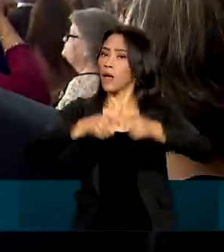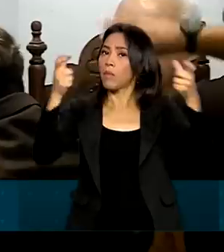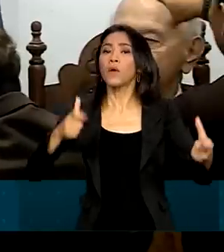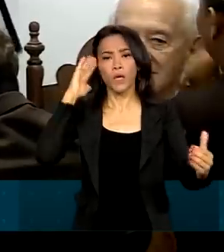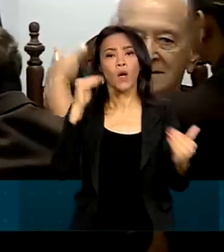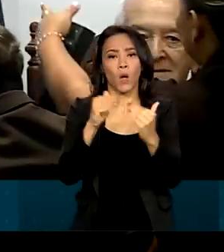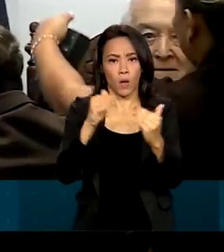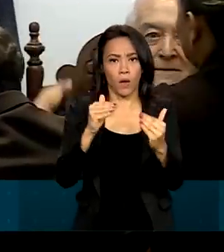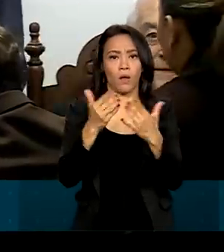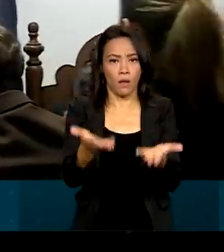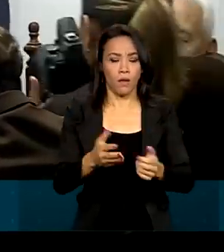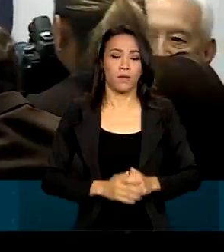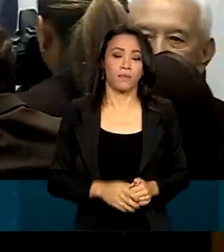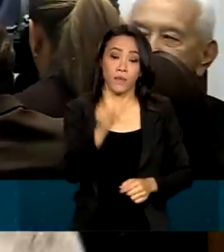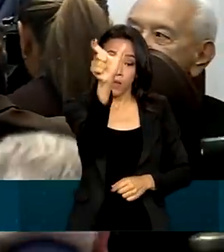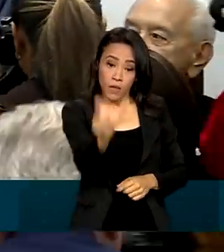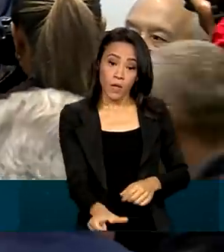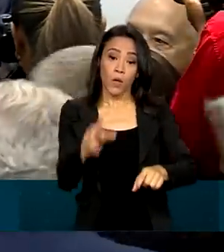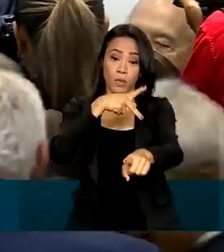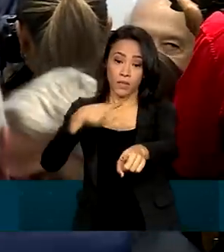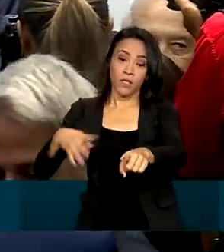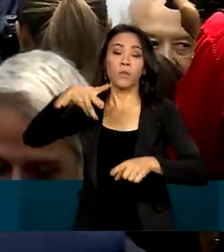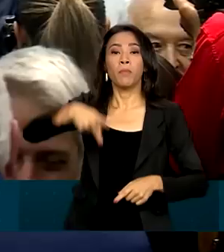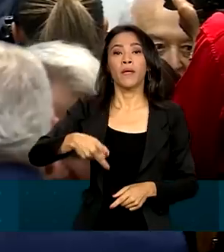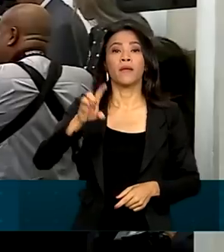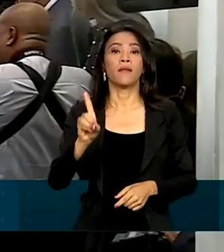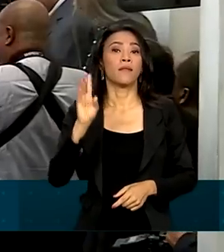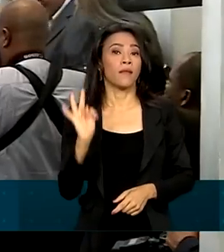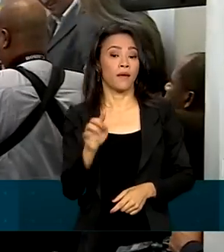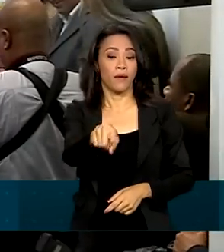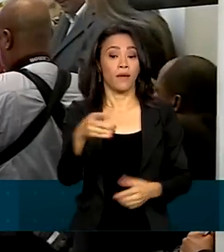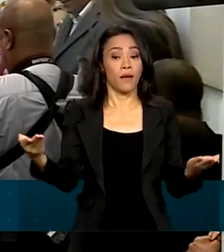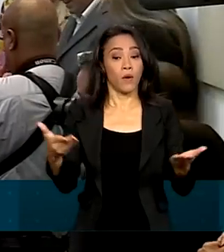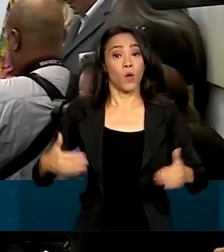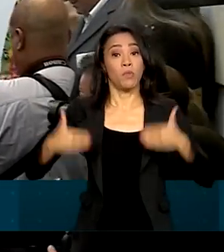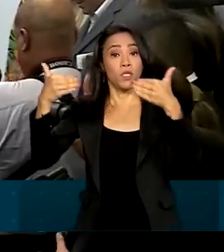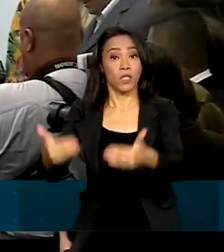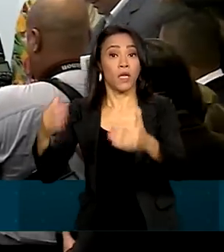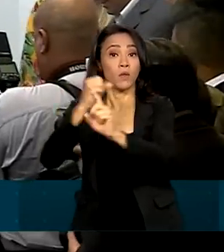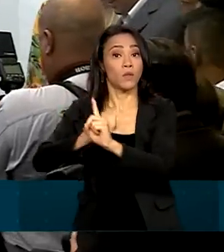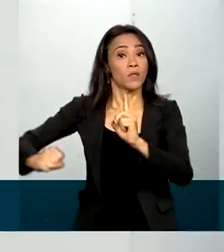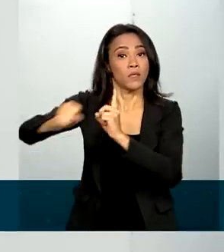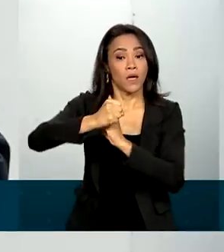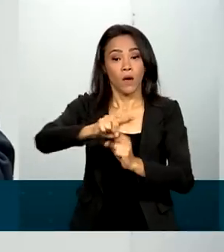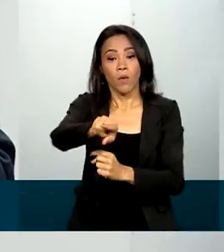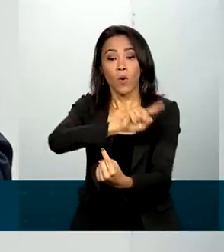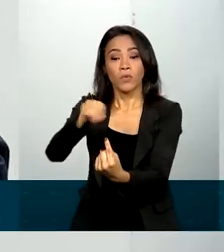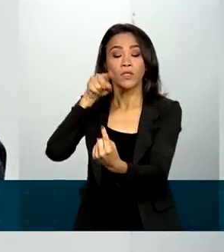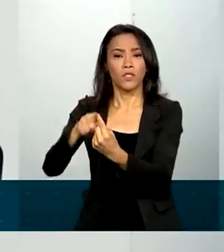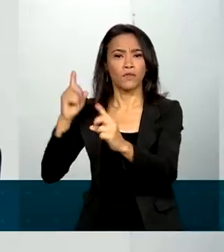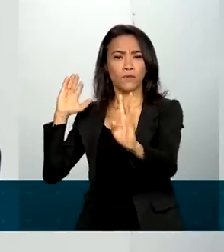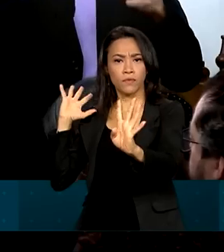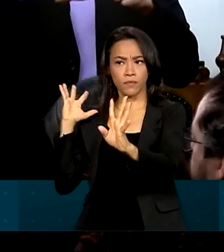Pública o presidente do PDT Carlos Lupi assumiu o Ministério da Previdência Social com a promessa de zerar a fila do